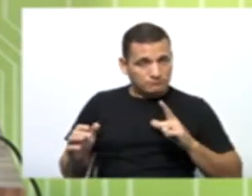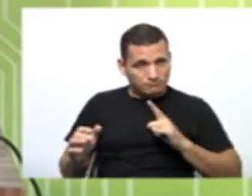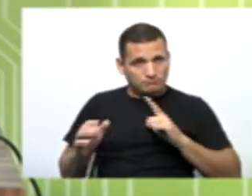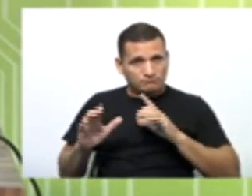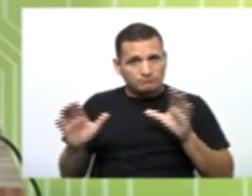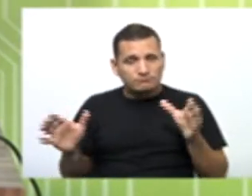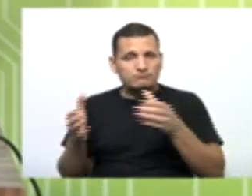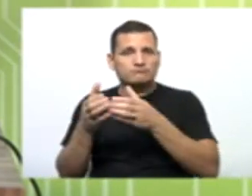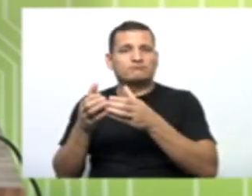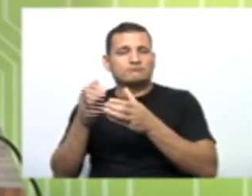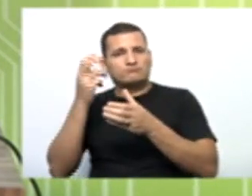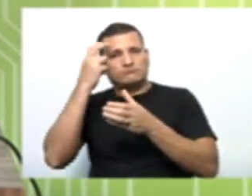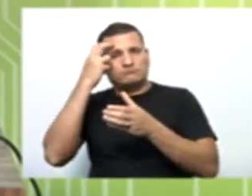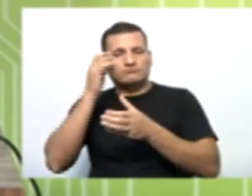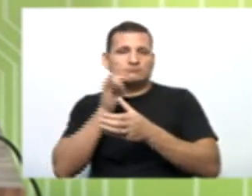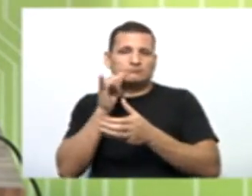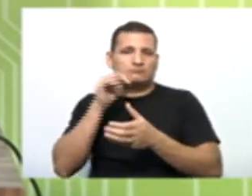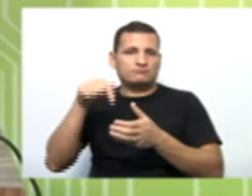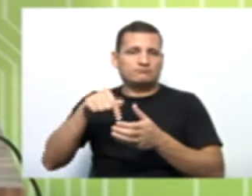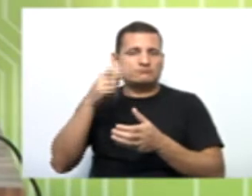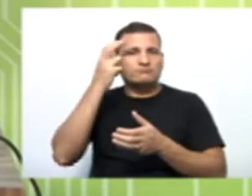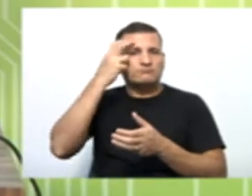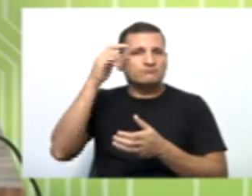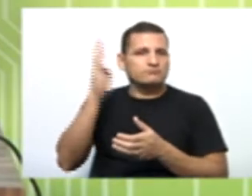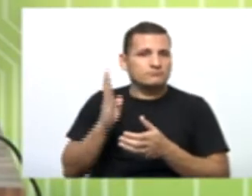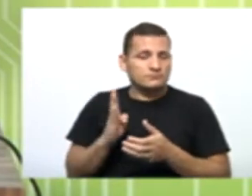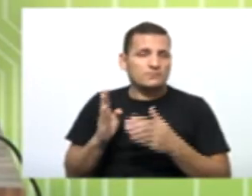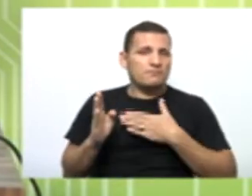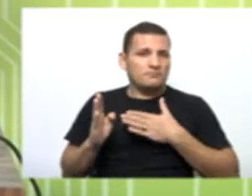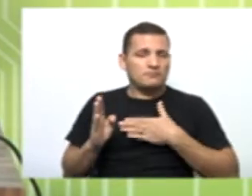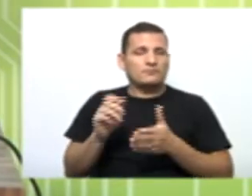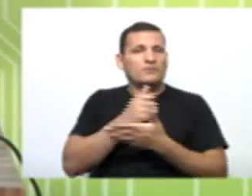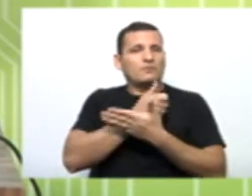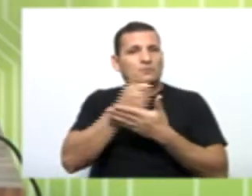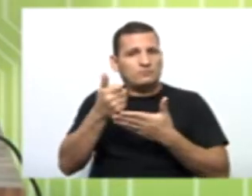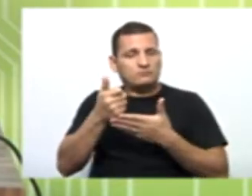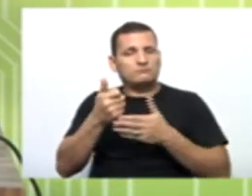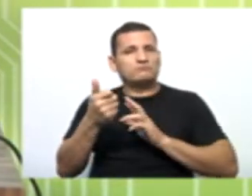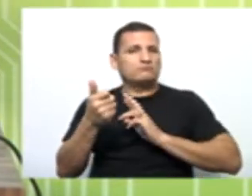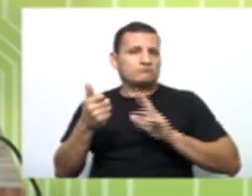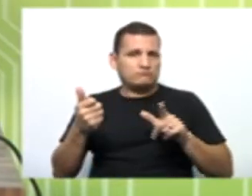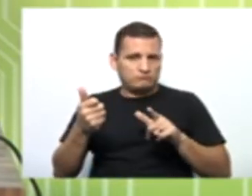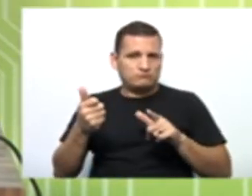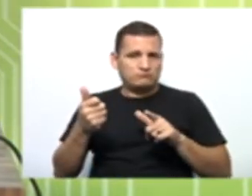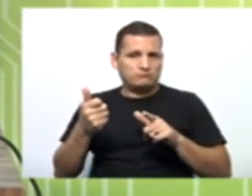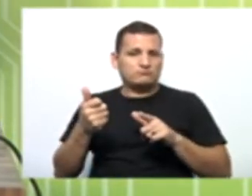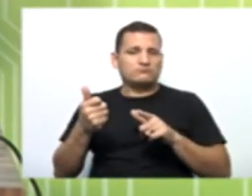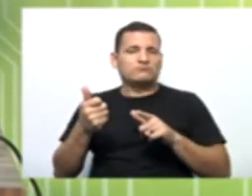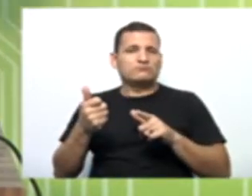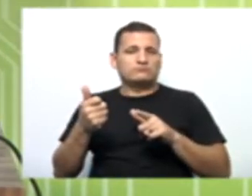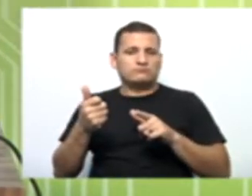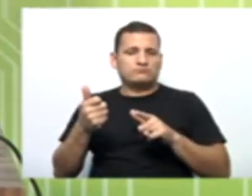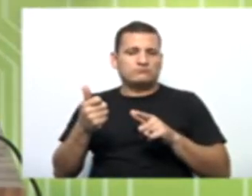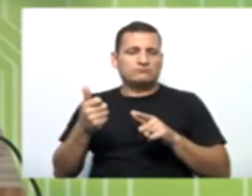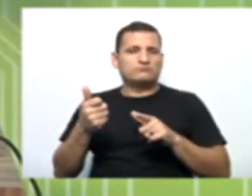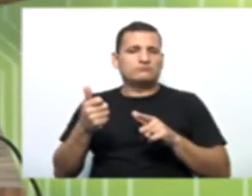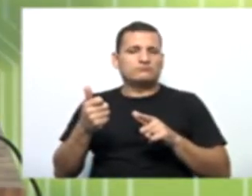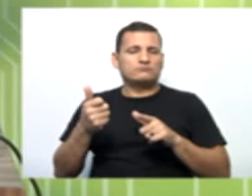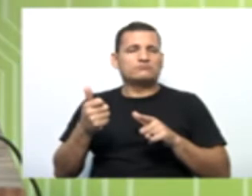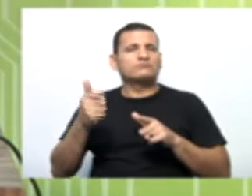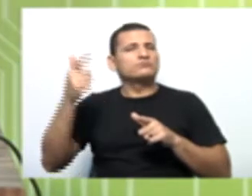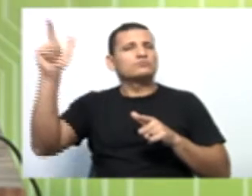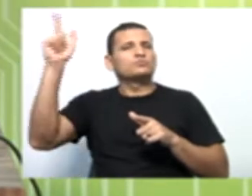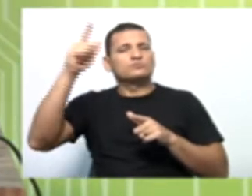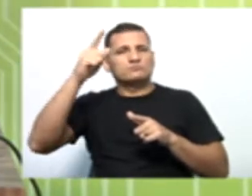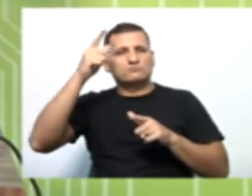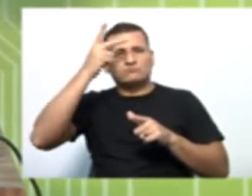por exemplo, como a cultura brasileira, a minha moral, ela vai ser diferente da moral, ou seja, da prática cotidiana de alguém que